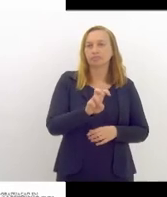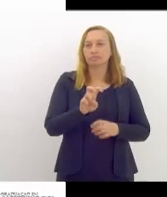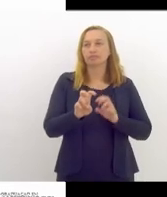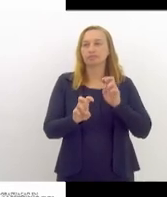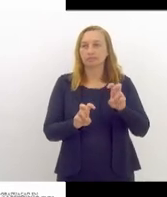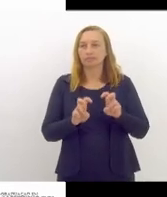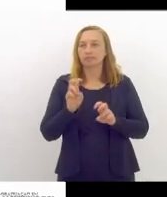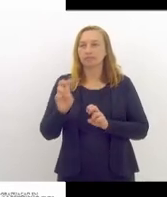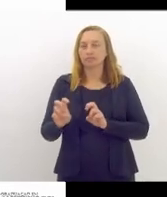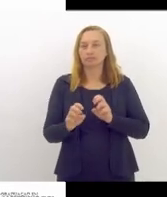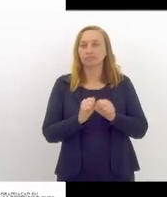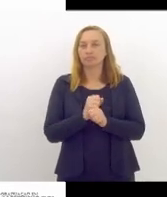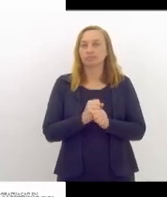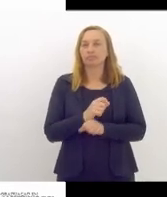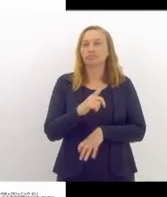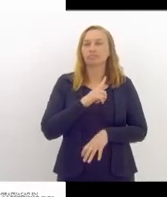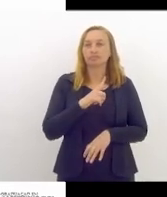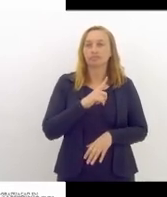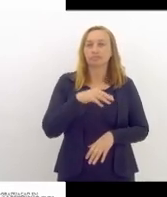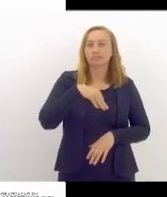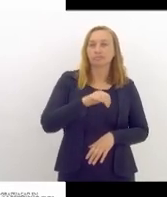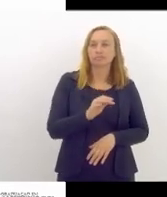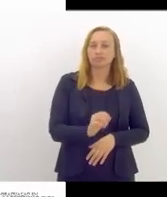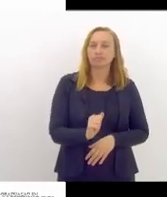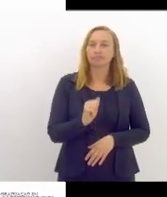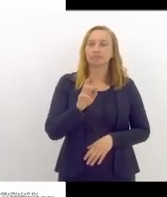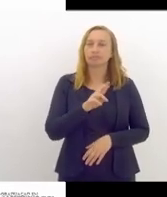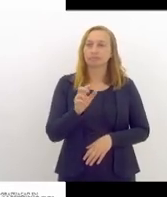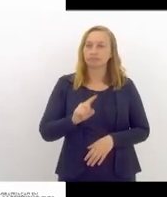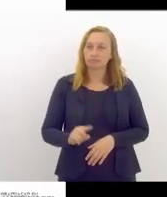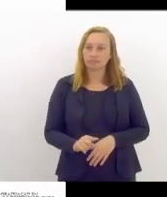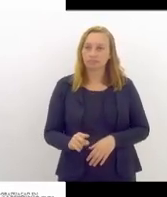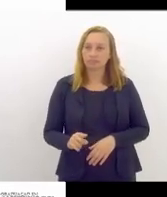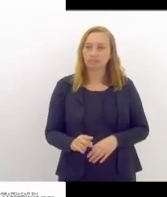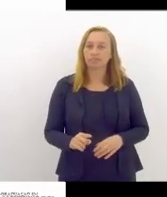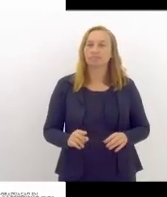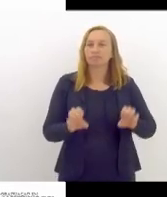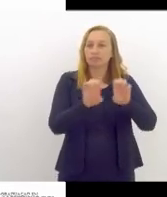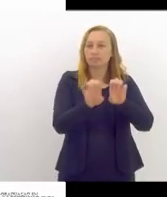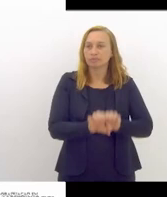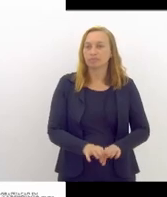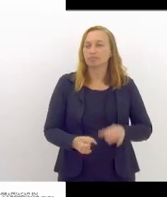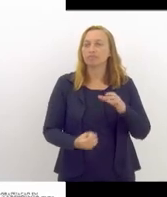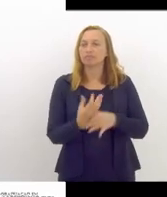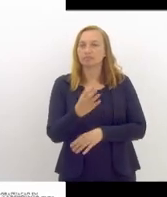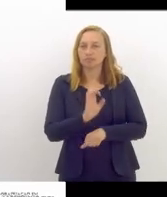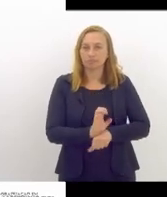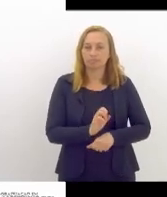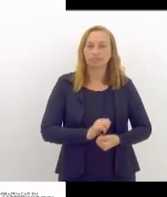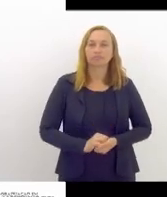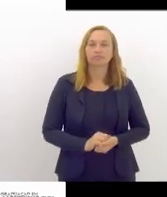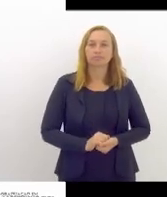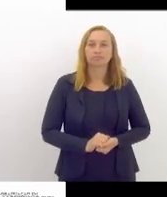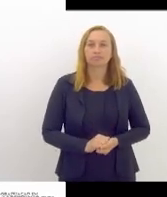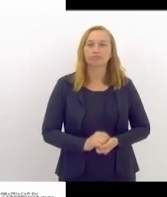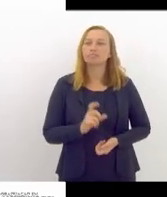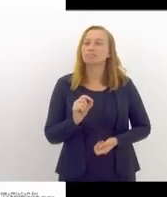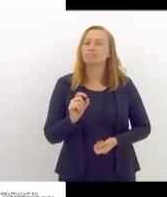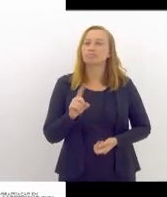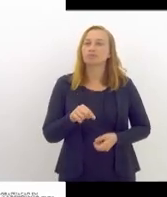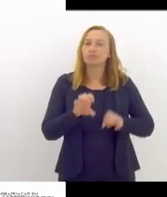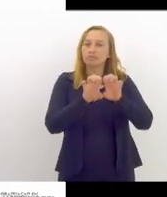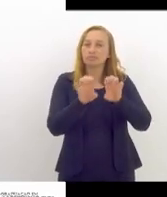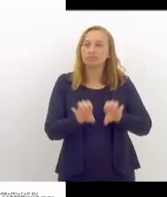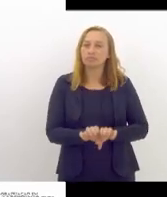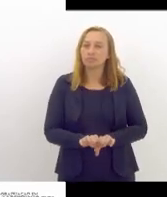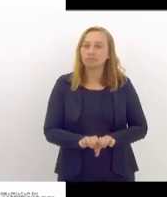anos então nós temos uma matriz muito fidedigna da estrutura produtiva do estado e o que que é essa Matriz